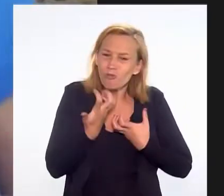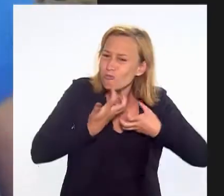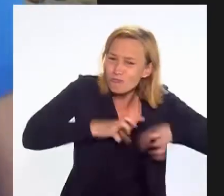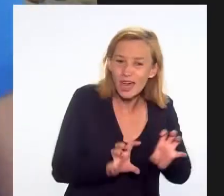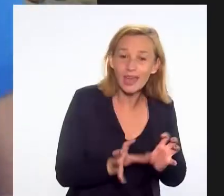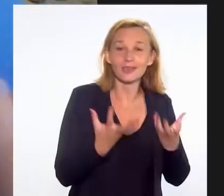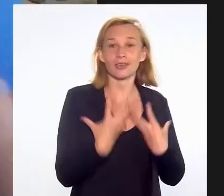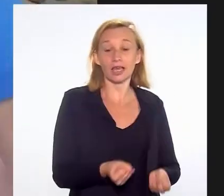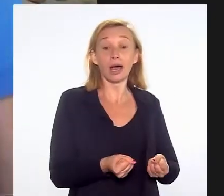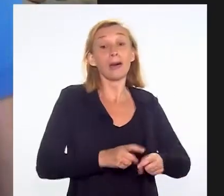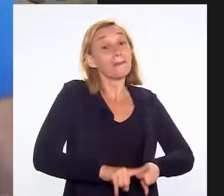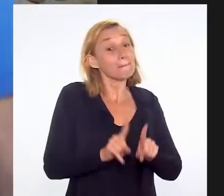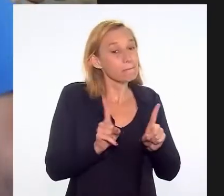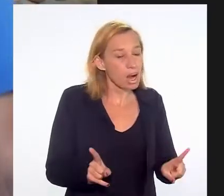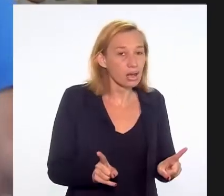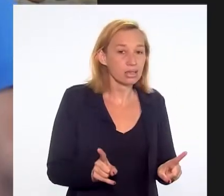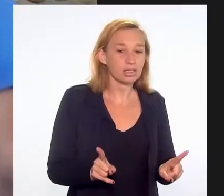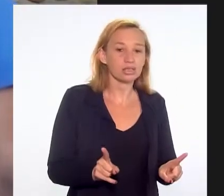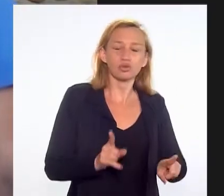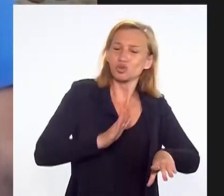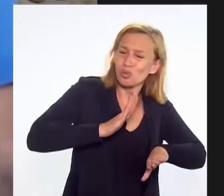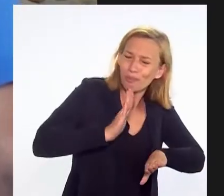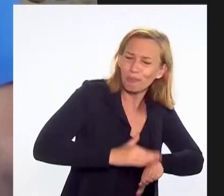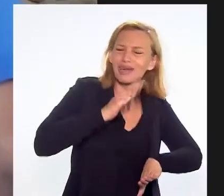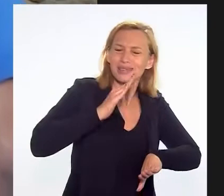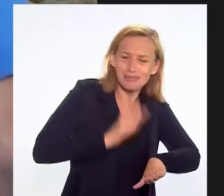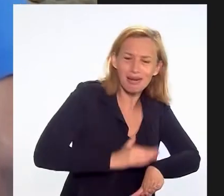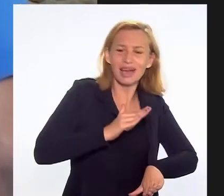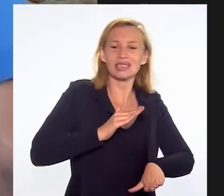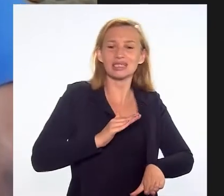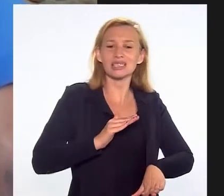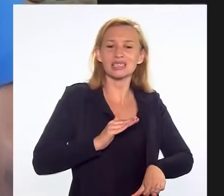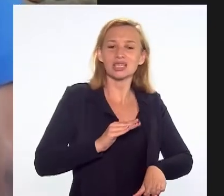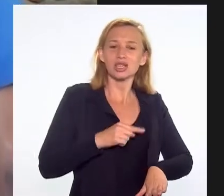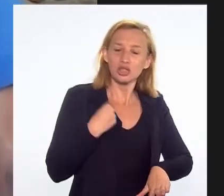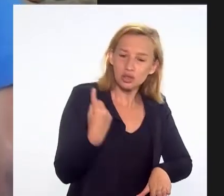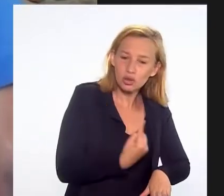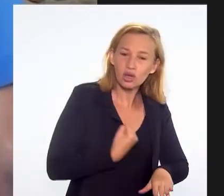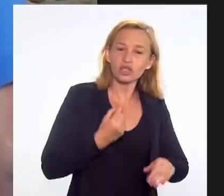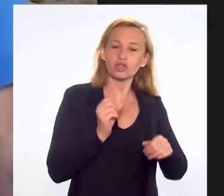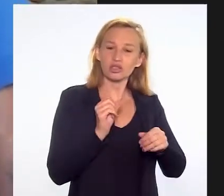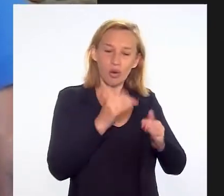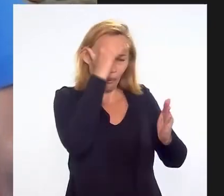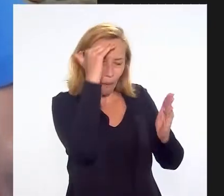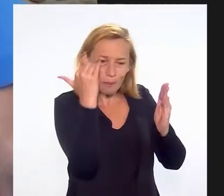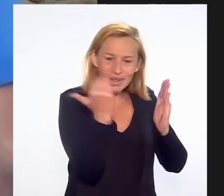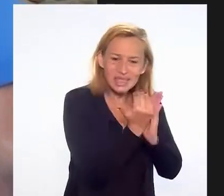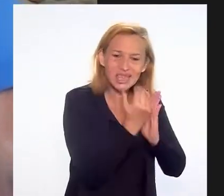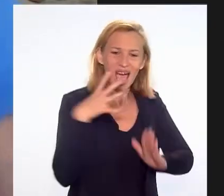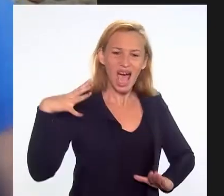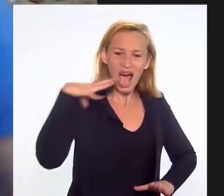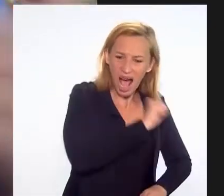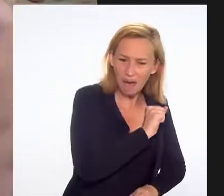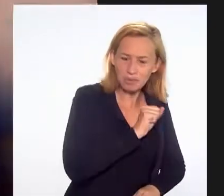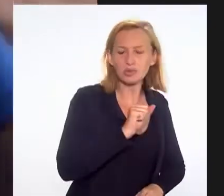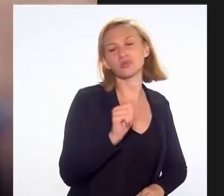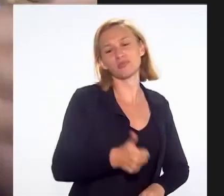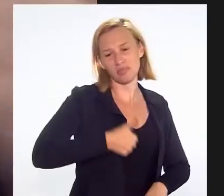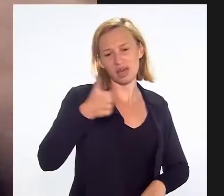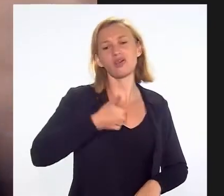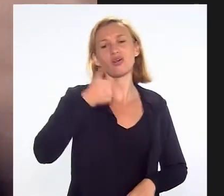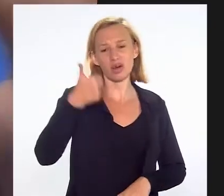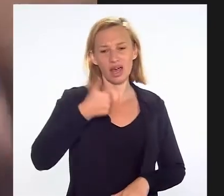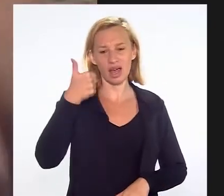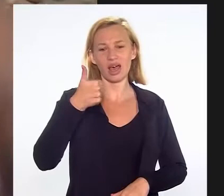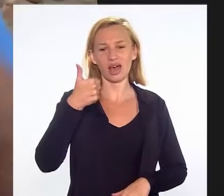pessoas. Isso tem que continuar, felizmente, porque as pessoas não querem aceitar mais, mas quanto mais